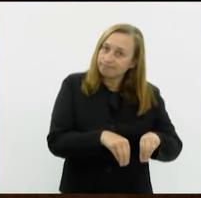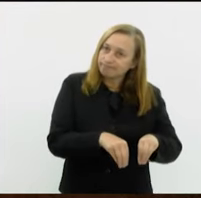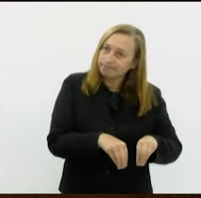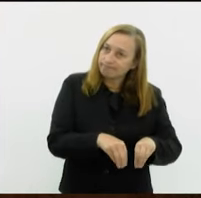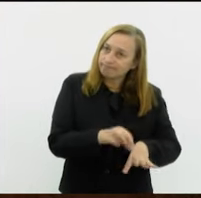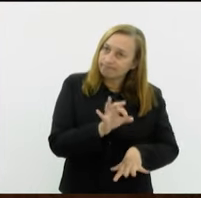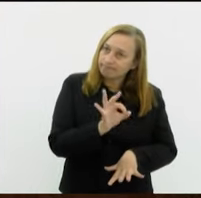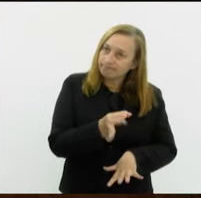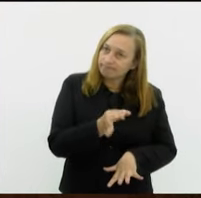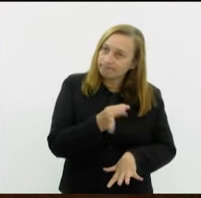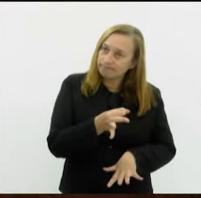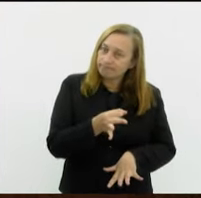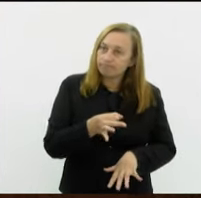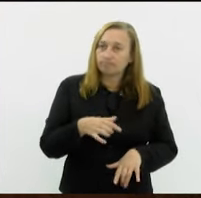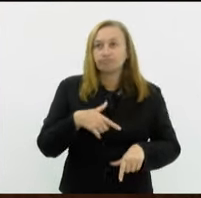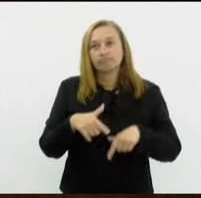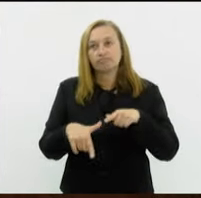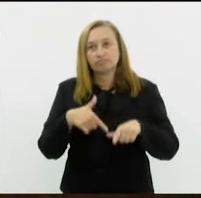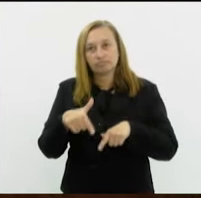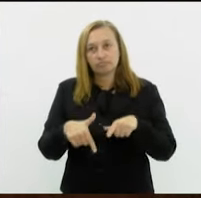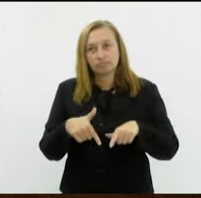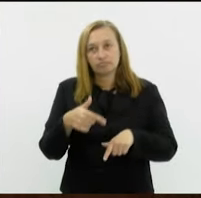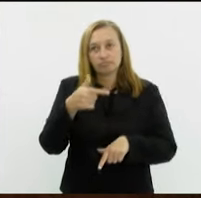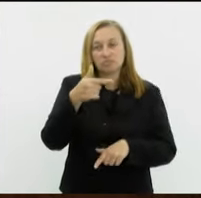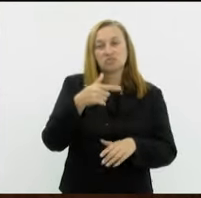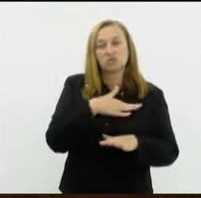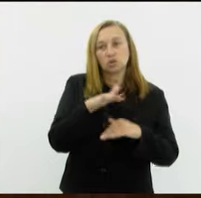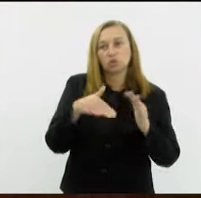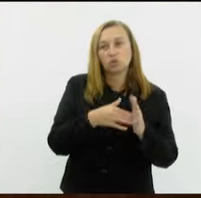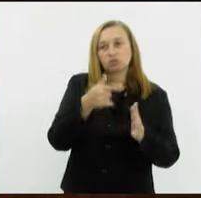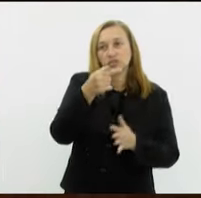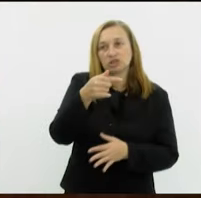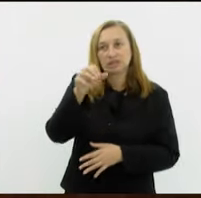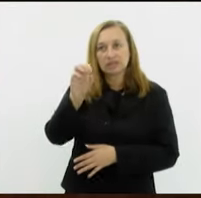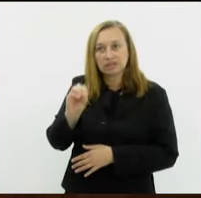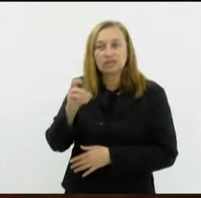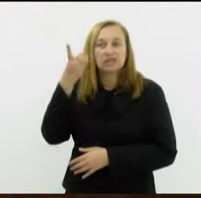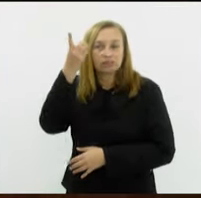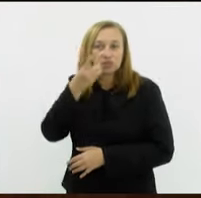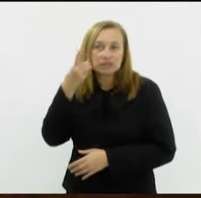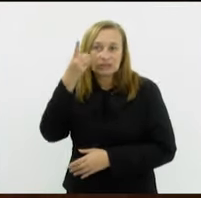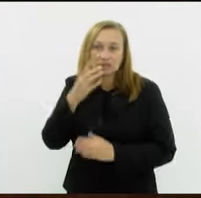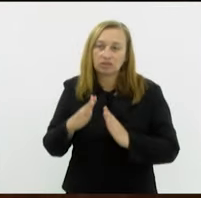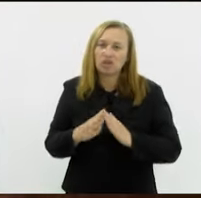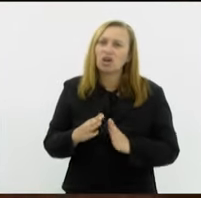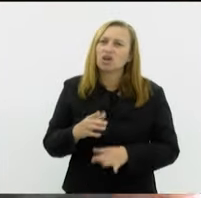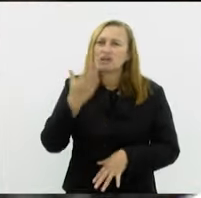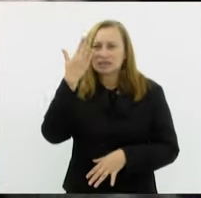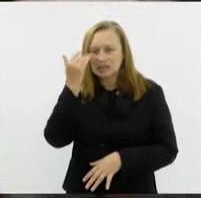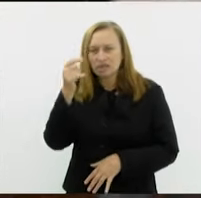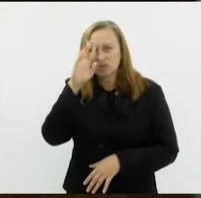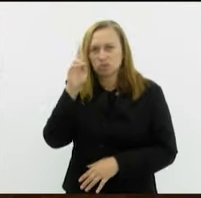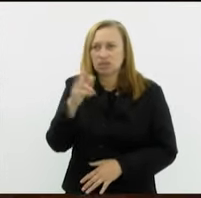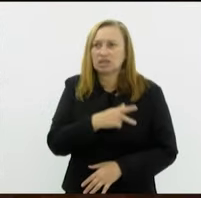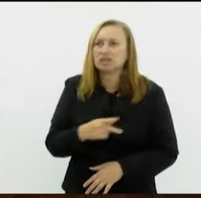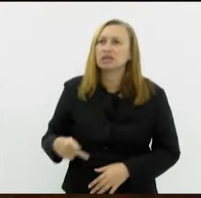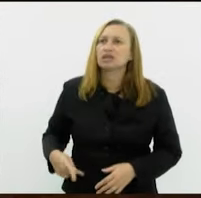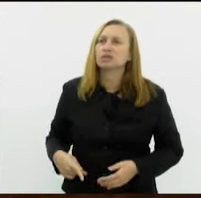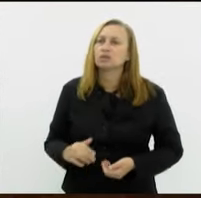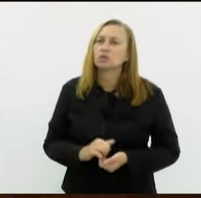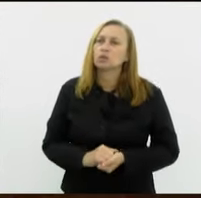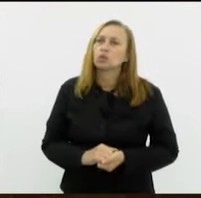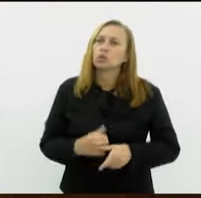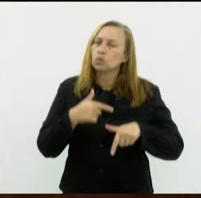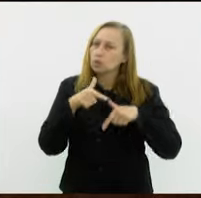ao mandato de todos os 70 deputados dessa casa. Todos sabem, senhor presidente, que a